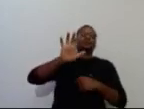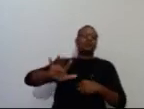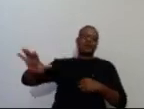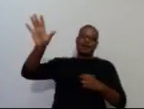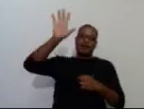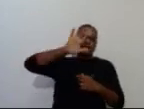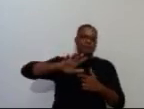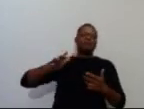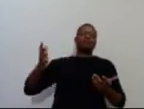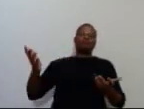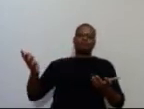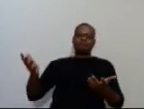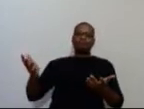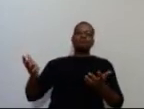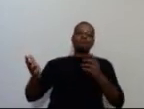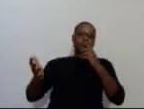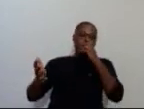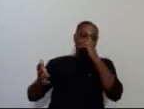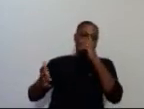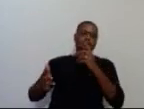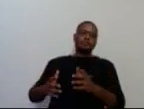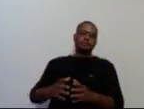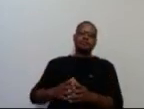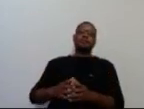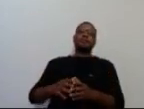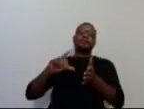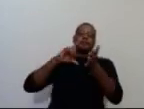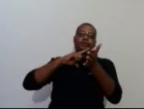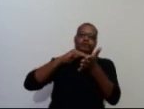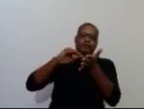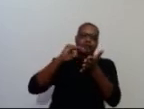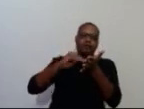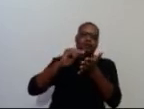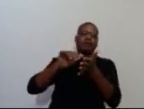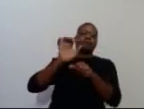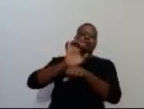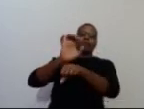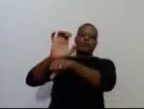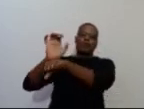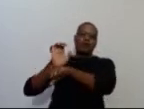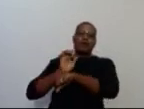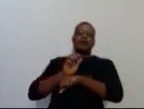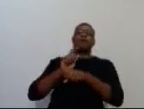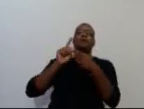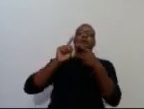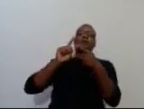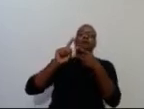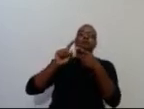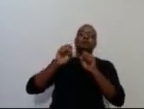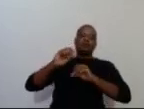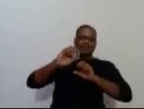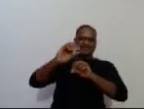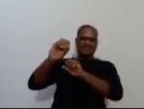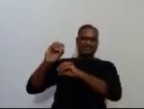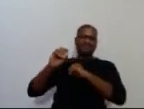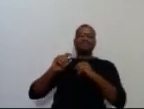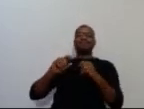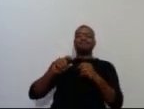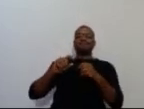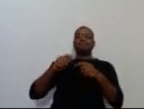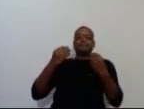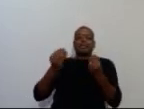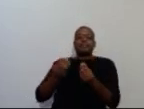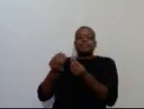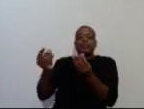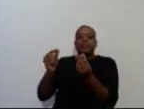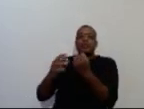secretarias estaduais de educação, para garantir o acesso, precisa garantir o acesso à internet. E aí tem várias formas,